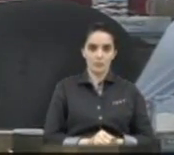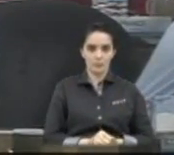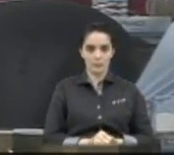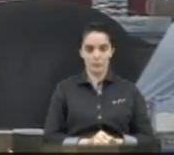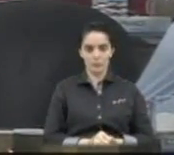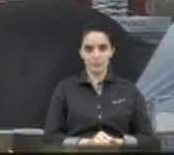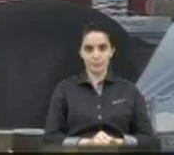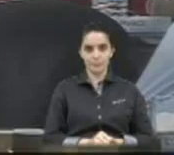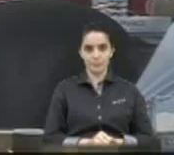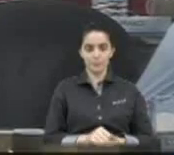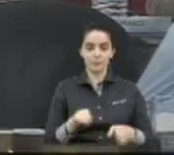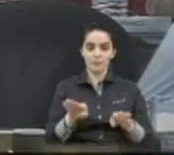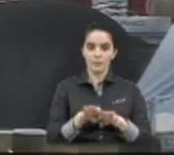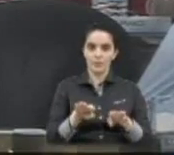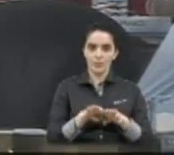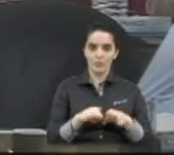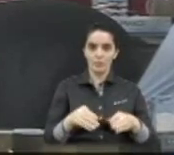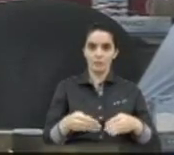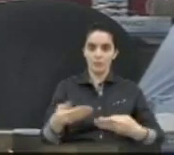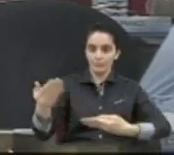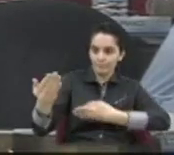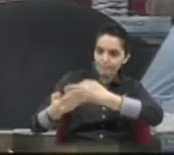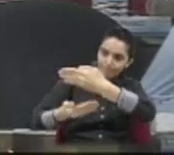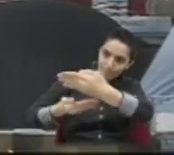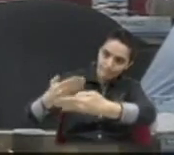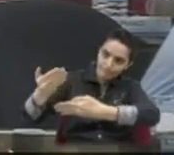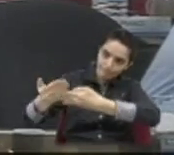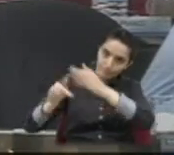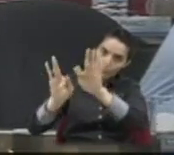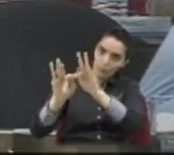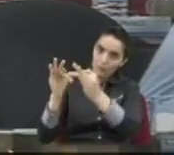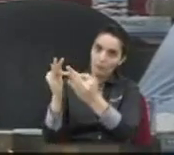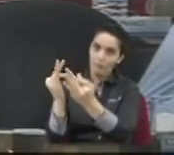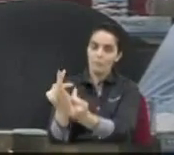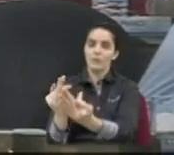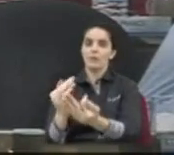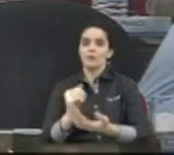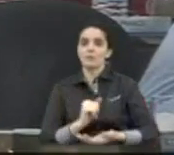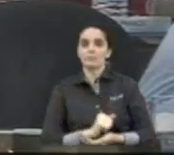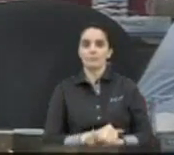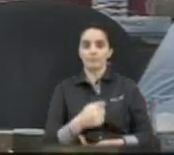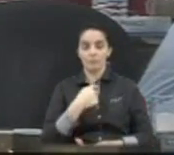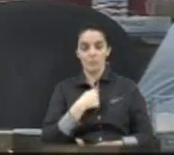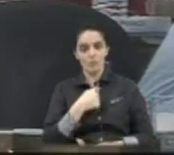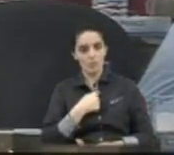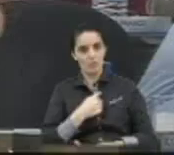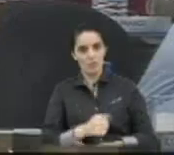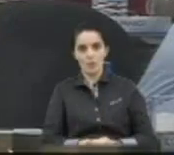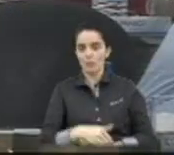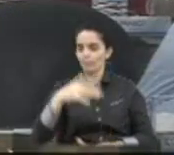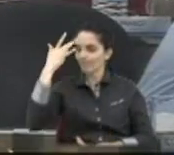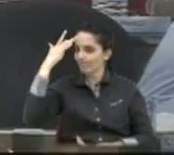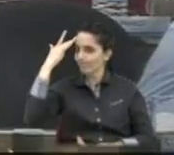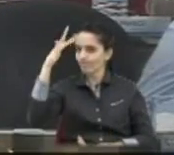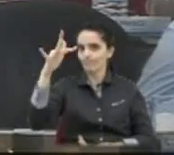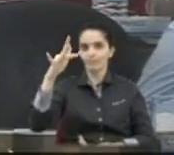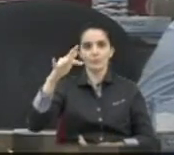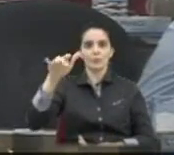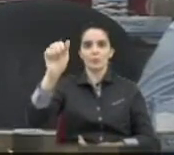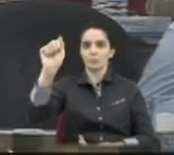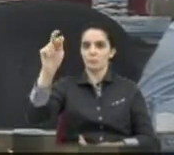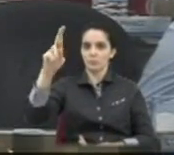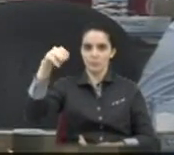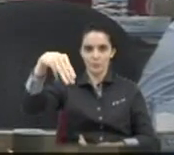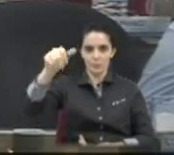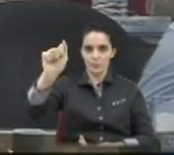na sua convivência familiar. É uma pessoa que eu não sabia que o Armando